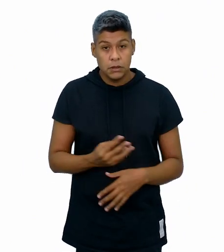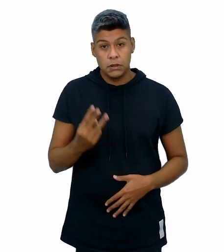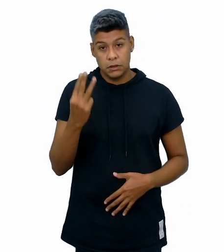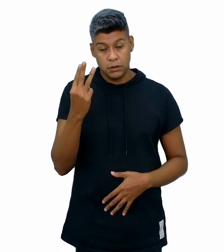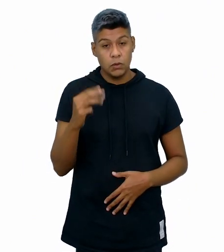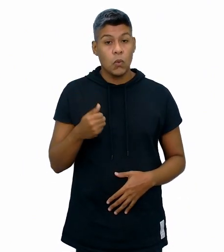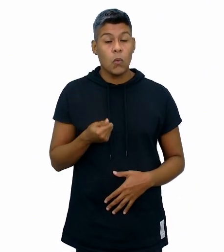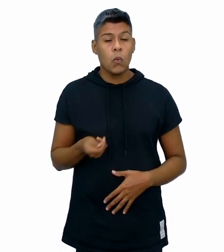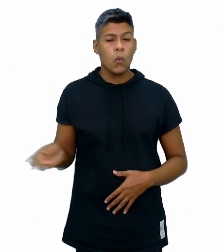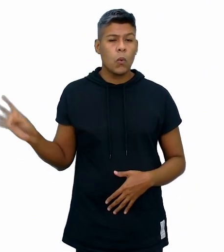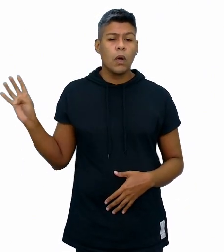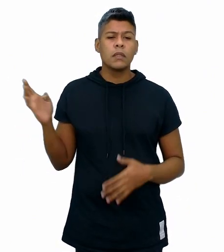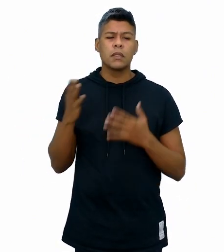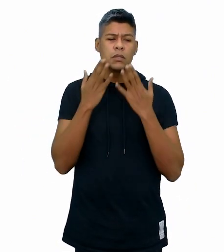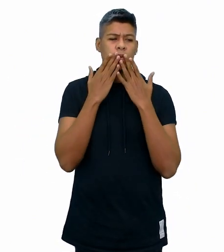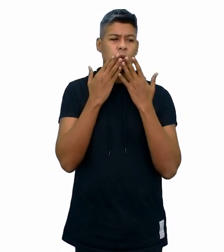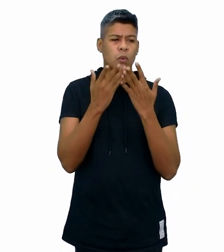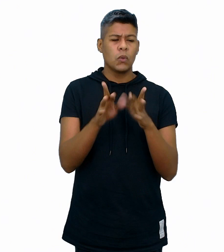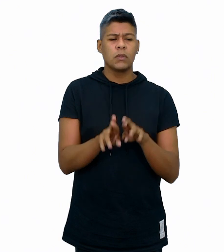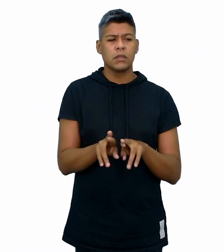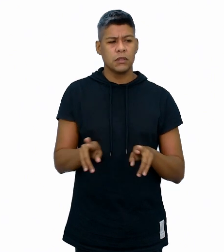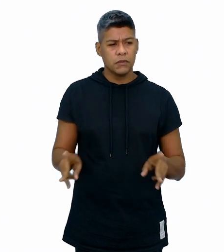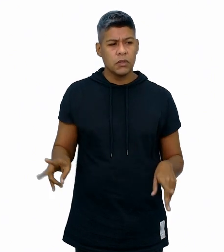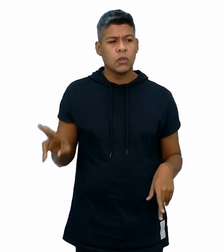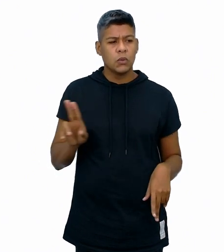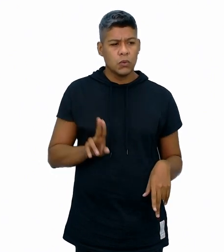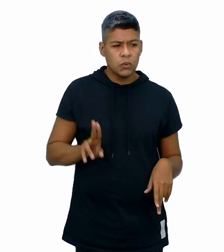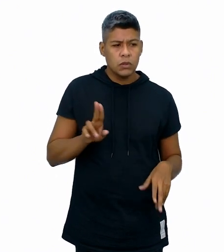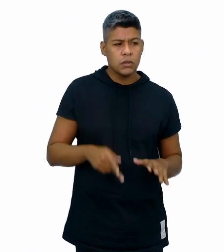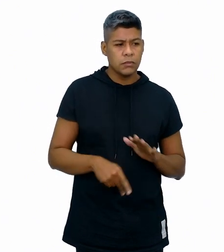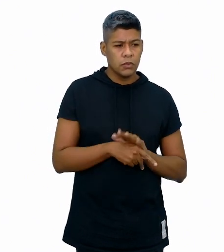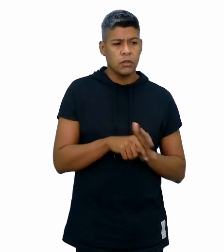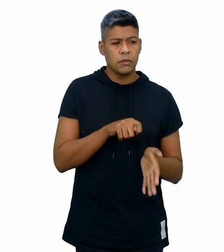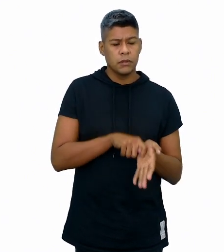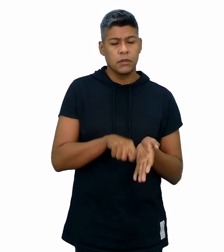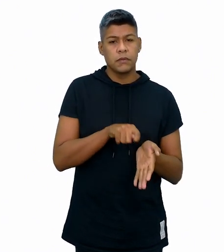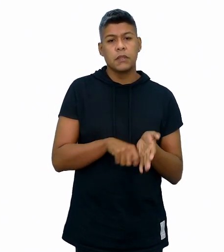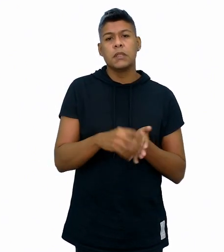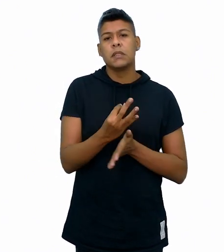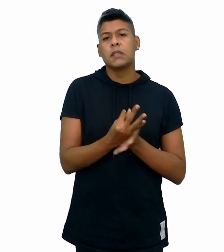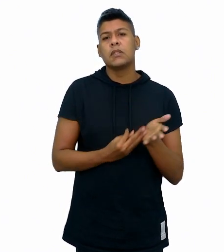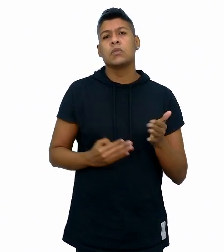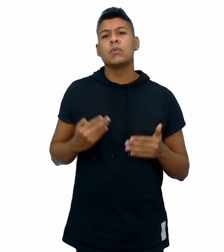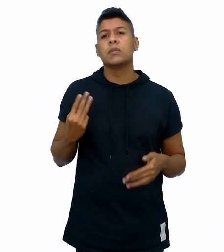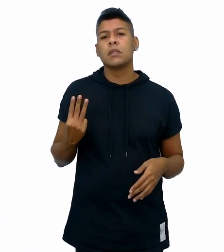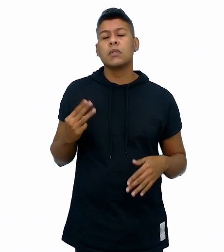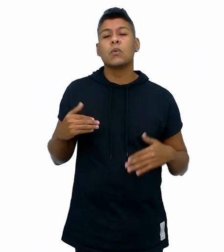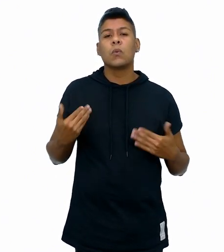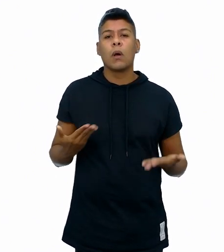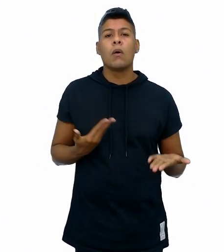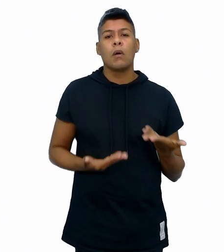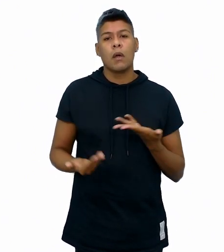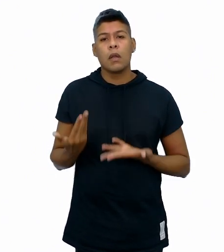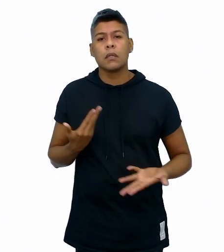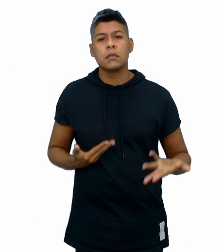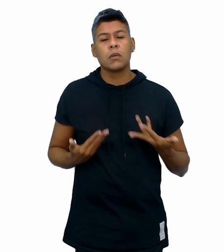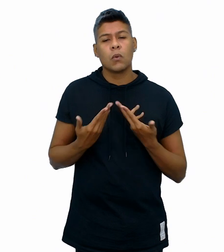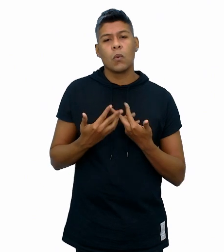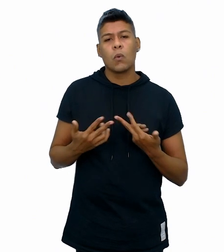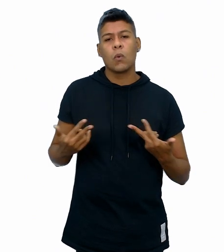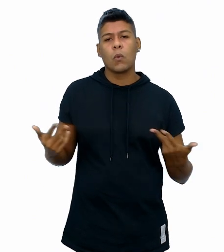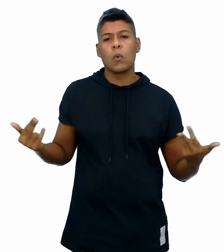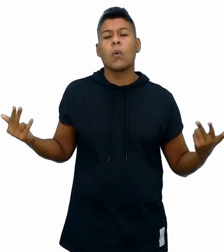né? Quantas cores diferentes foram usadas para escrever o texto 3? Qual é a relação dessas cores com